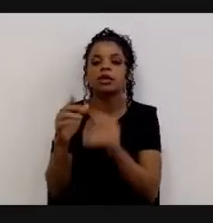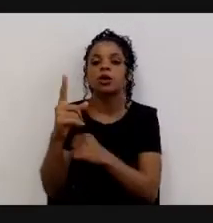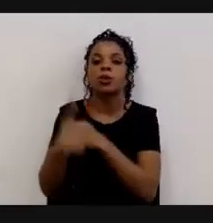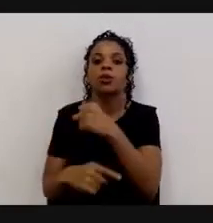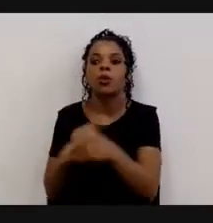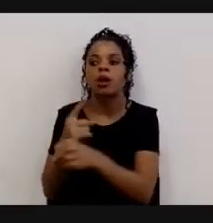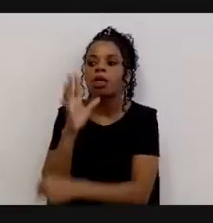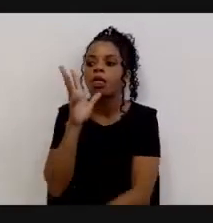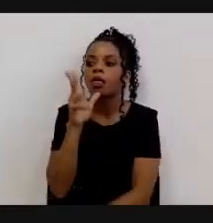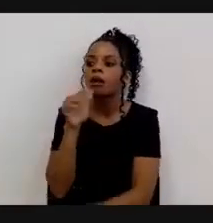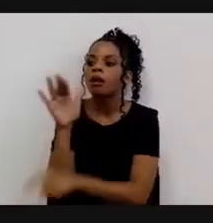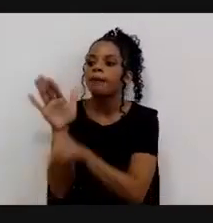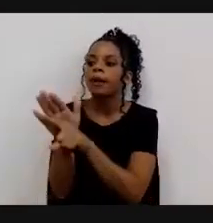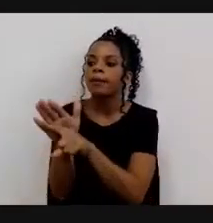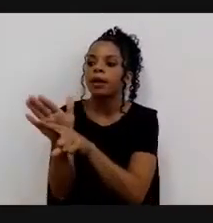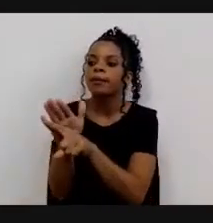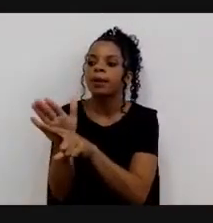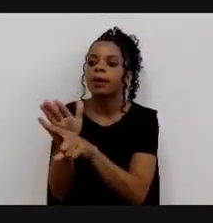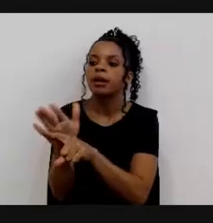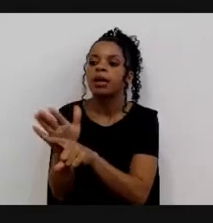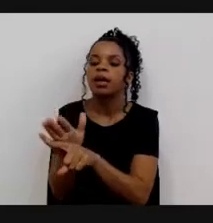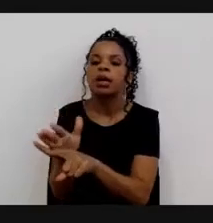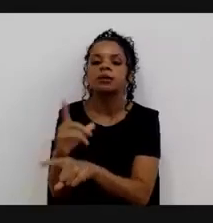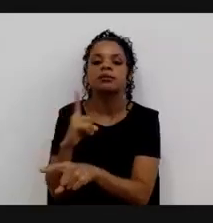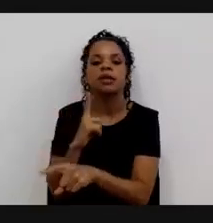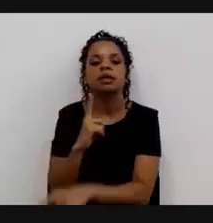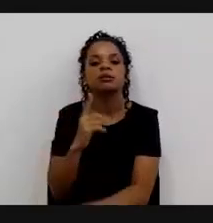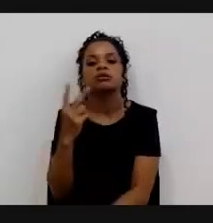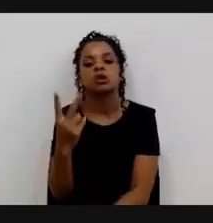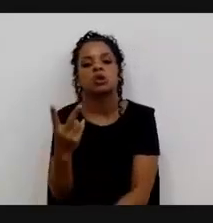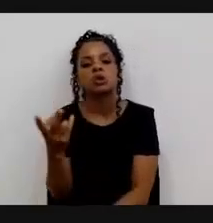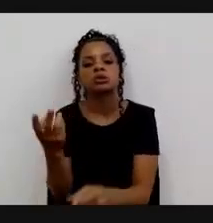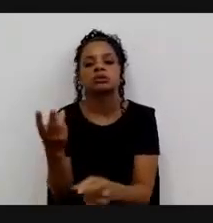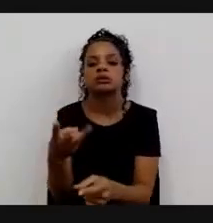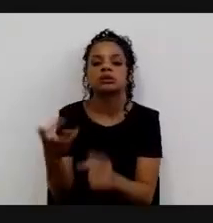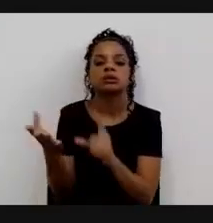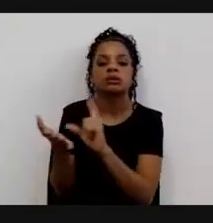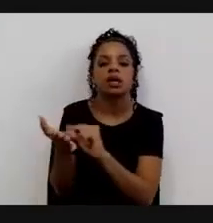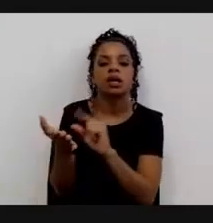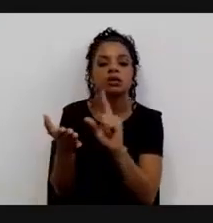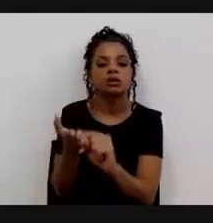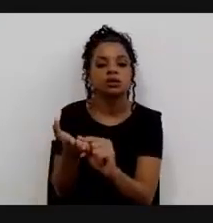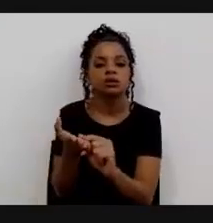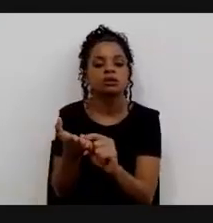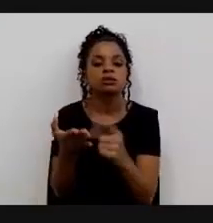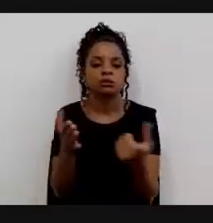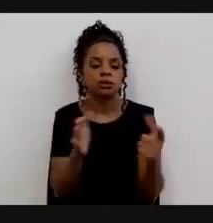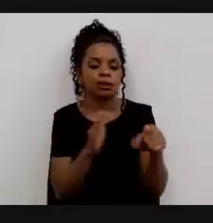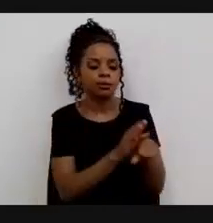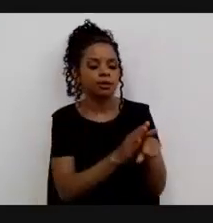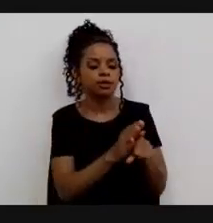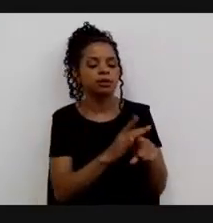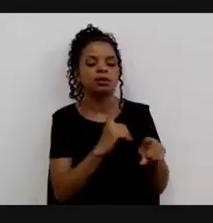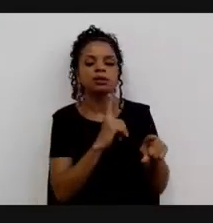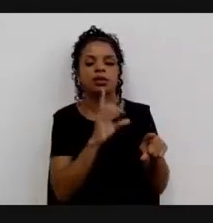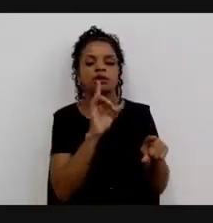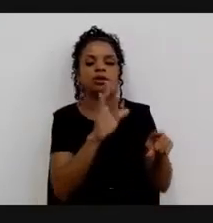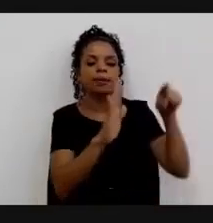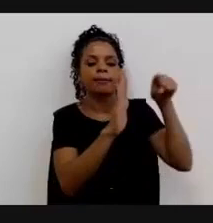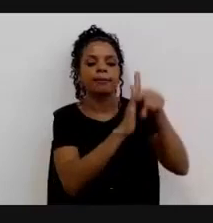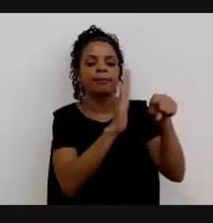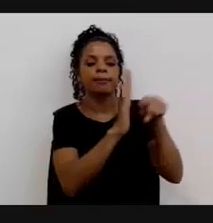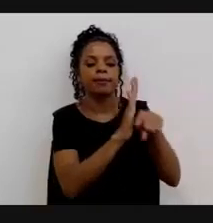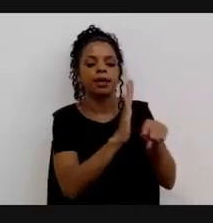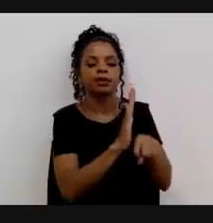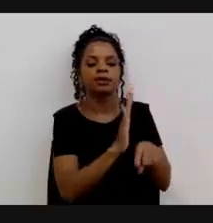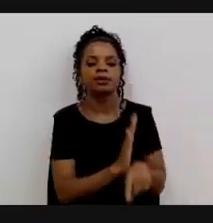ano, e esse 1 ano vai te render 2 ou 3 artigos, numa pesquisa que envolve um questionário, em coisa de 1